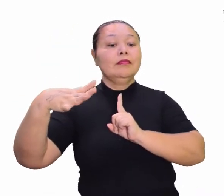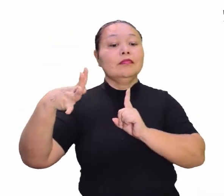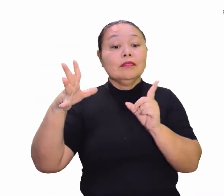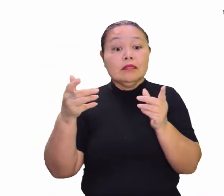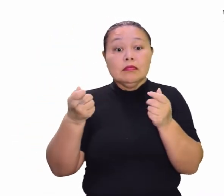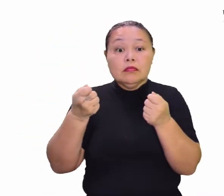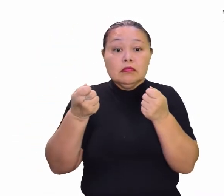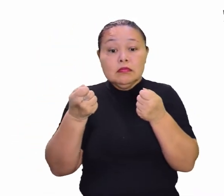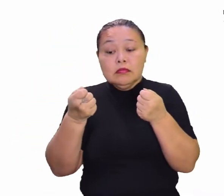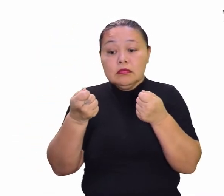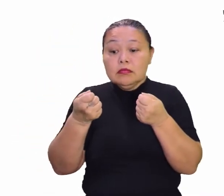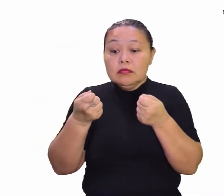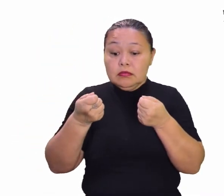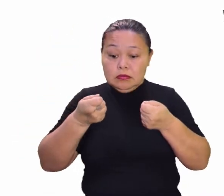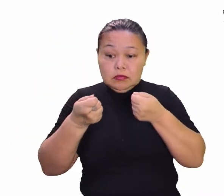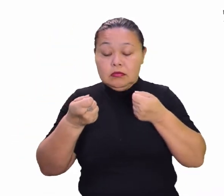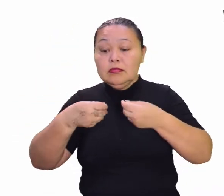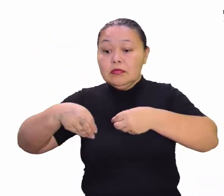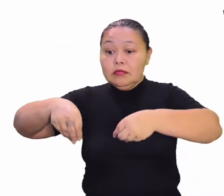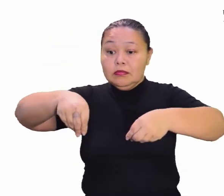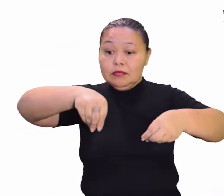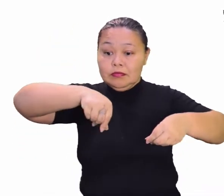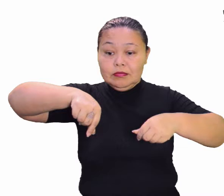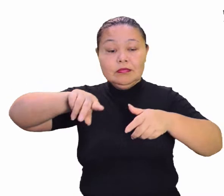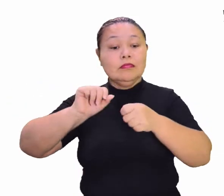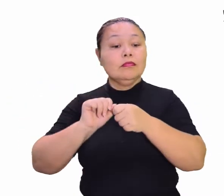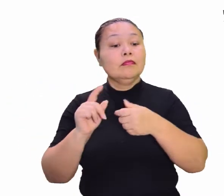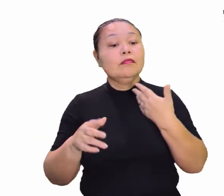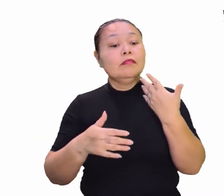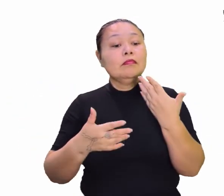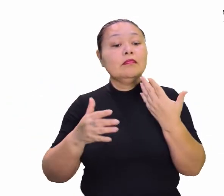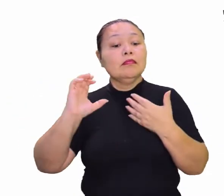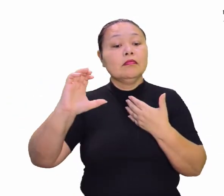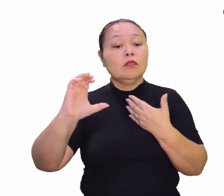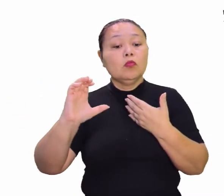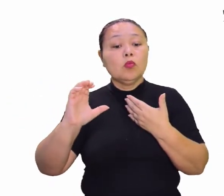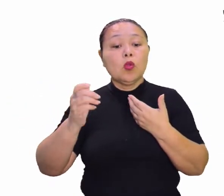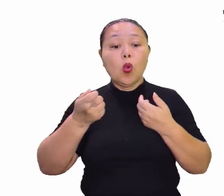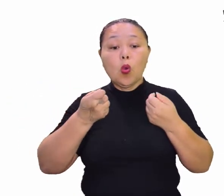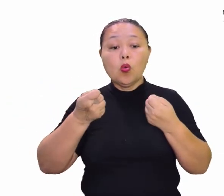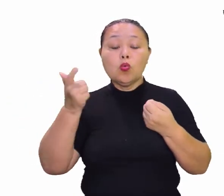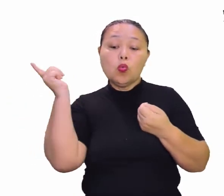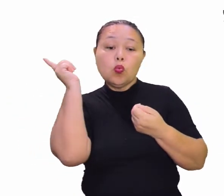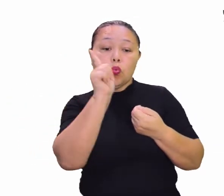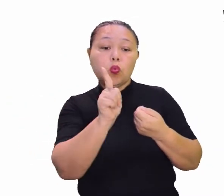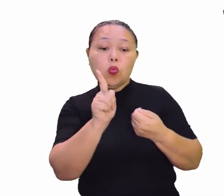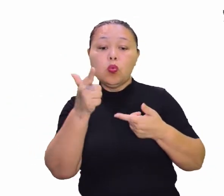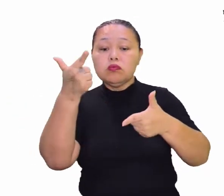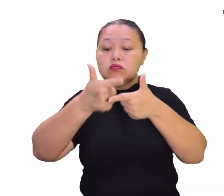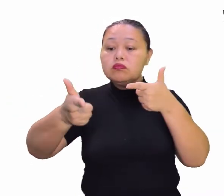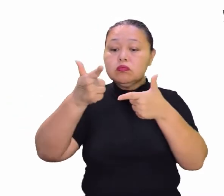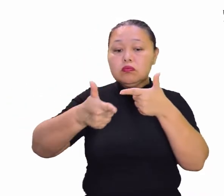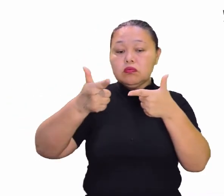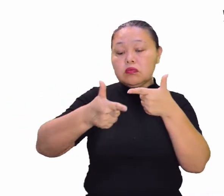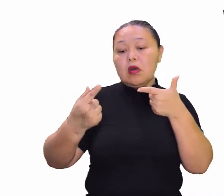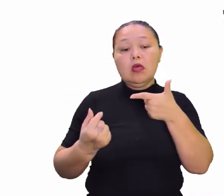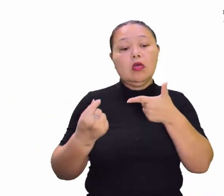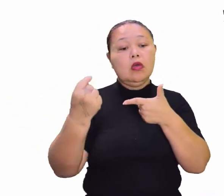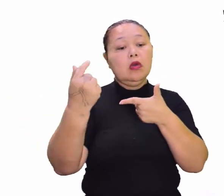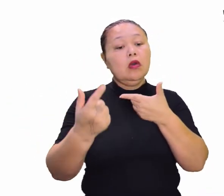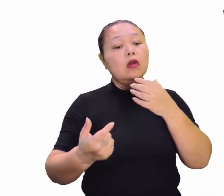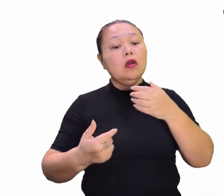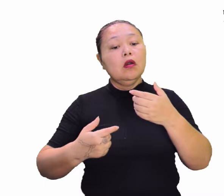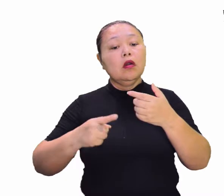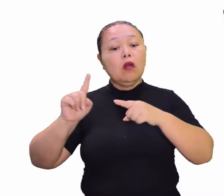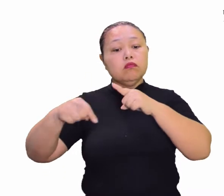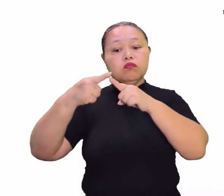B. acirrou as disputas territoriais, C. superou as crises econômicas,